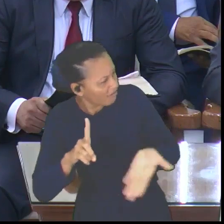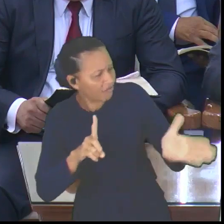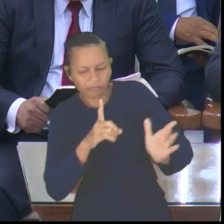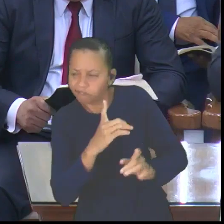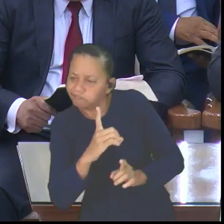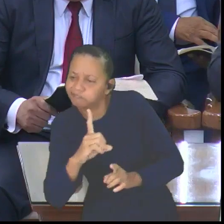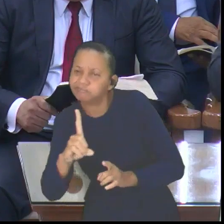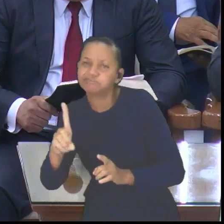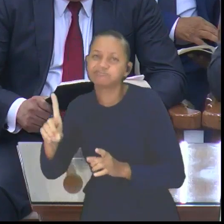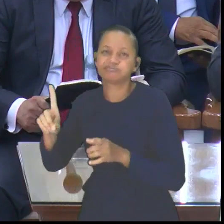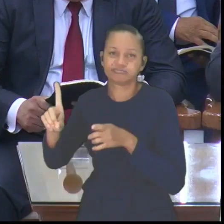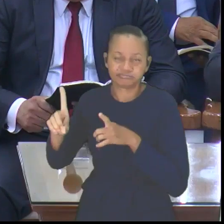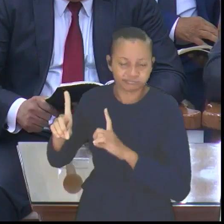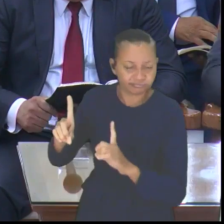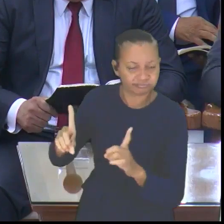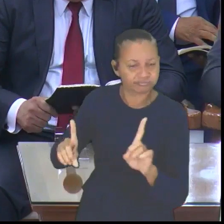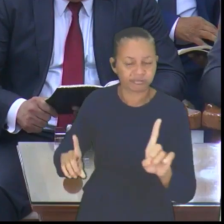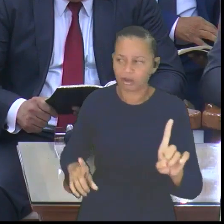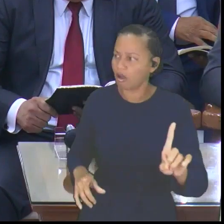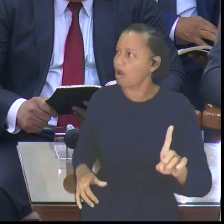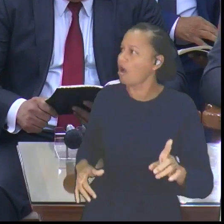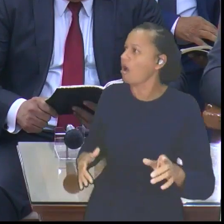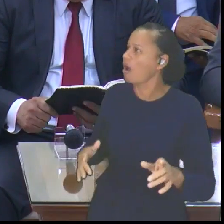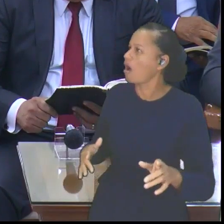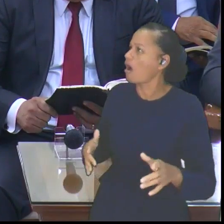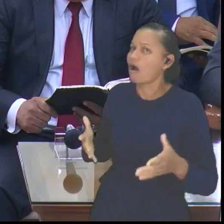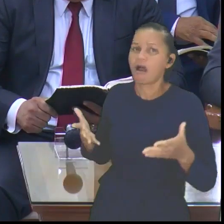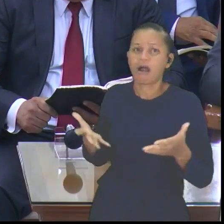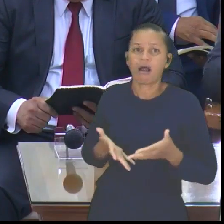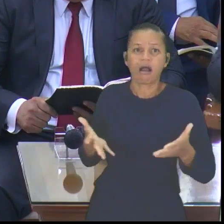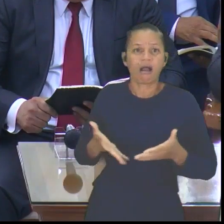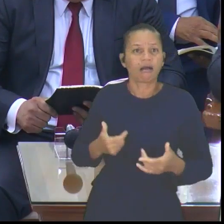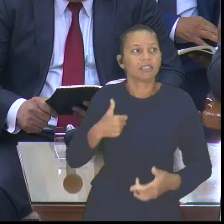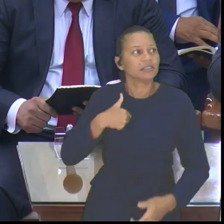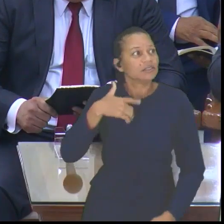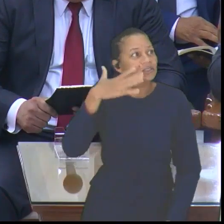E Pedro, tornando a si, disse: agora sei